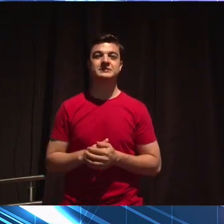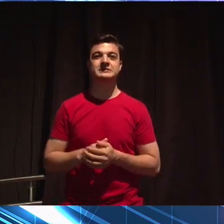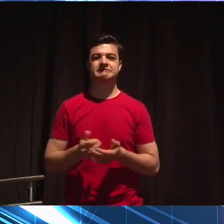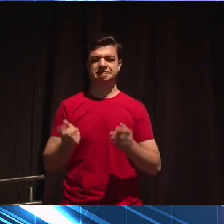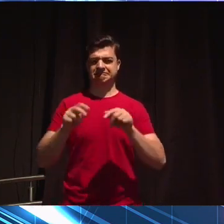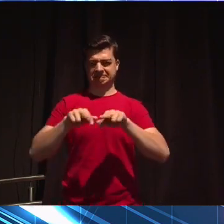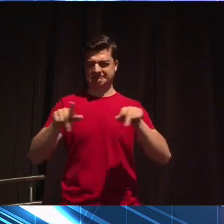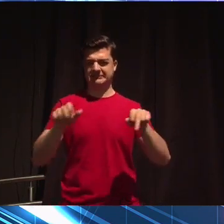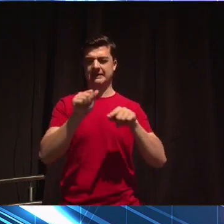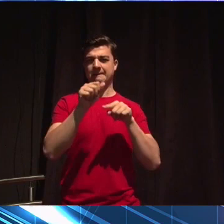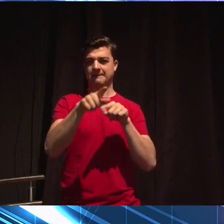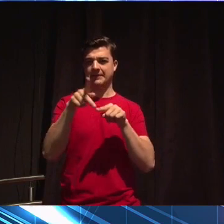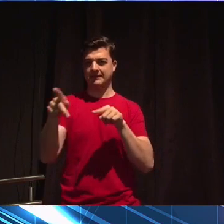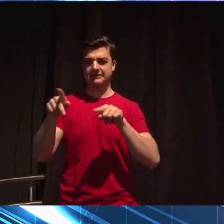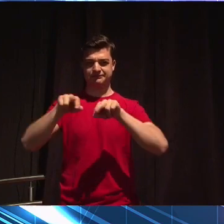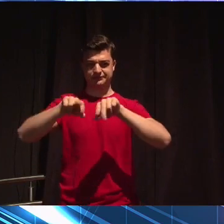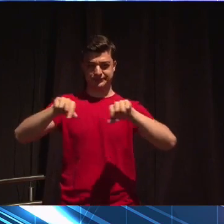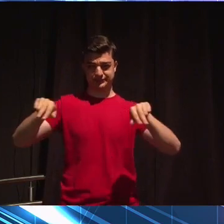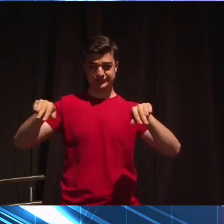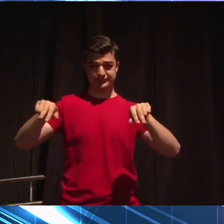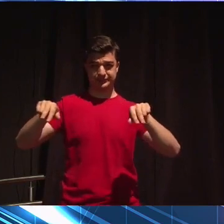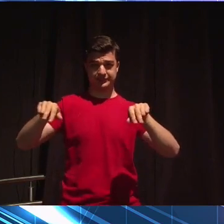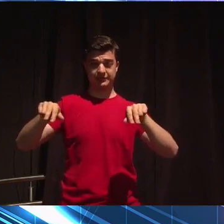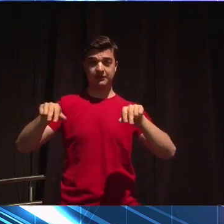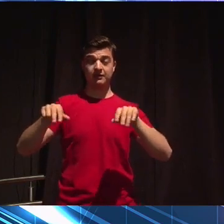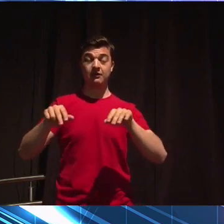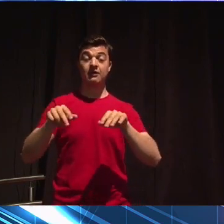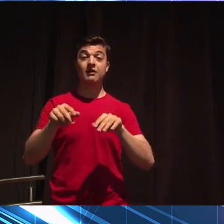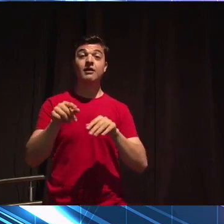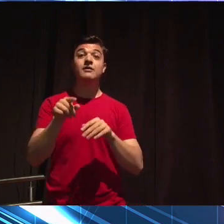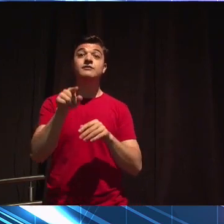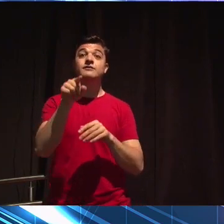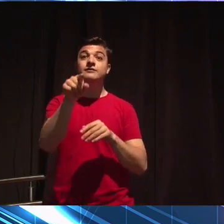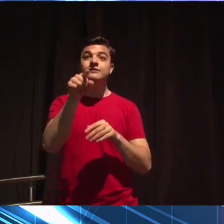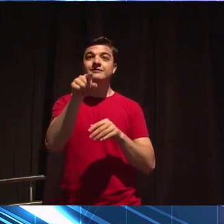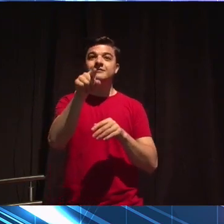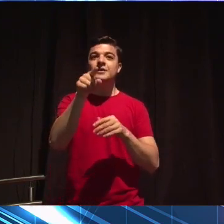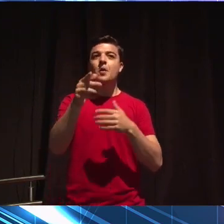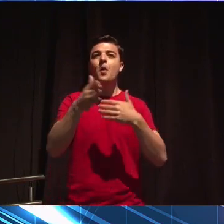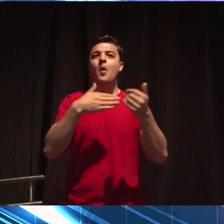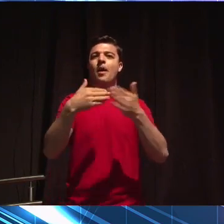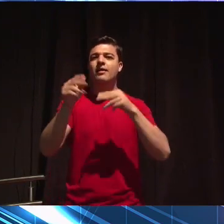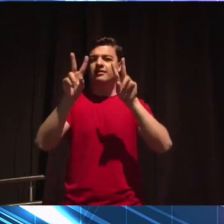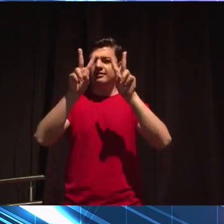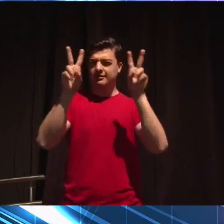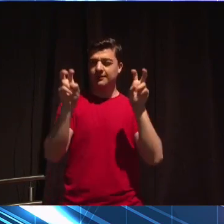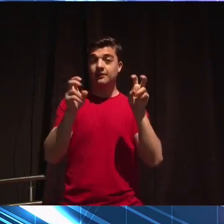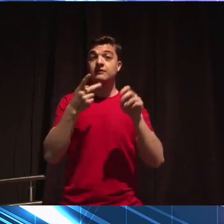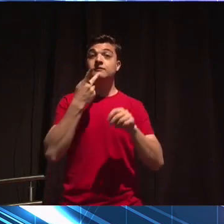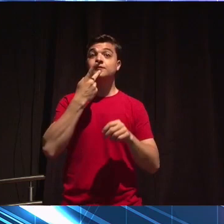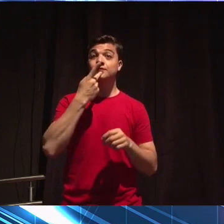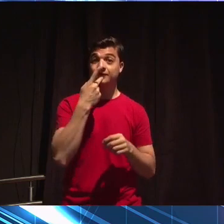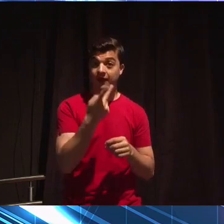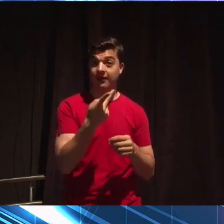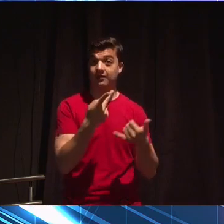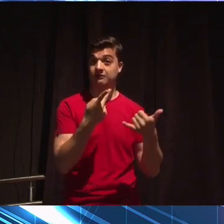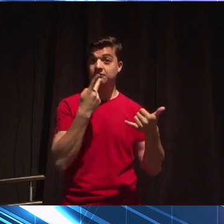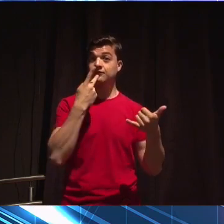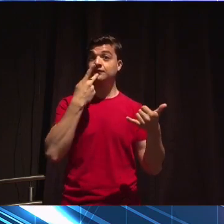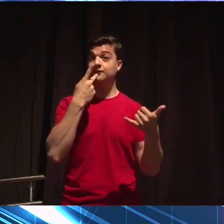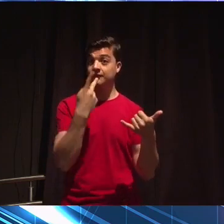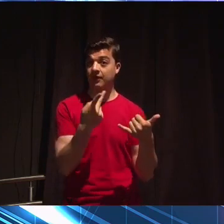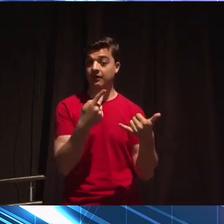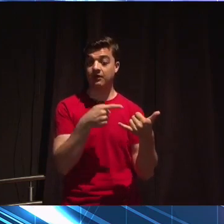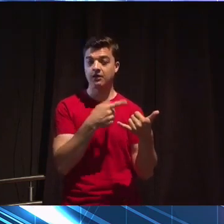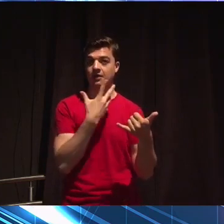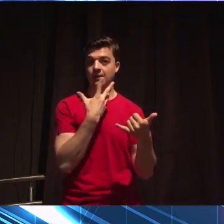aquela suspeita, né, de que, poxa, esses celulares devem estar nos ouvindo, né, porque você fala sobre um tema e logo depois você vê uma propaganda sobre